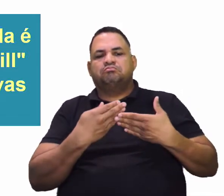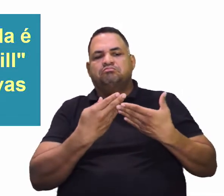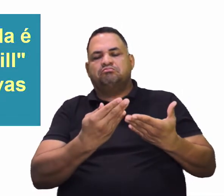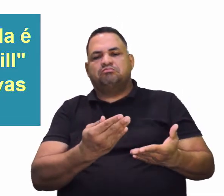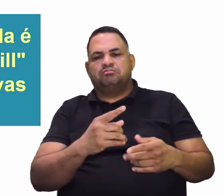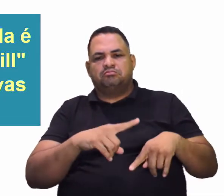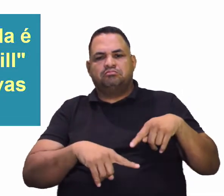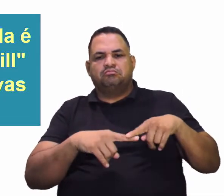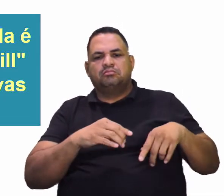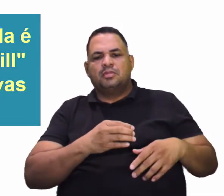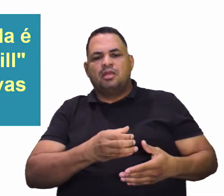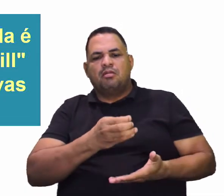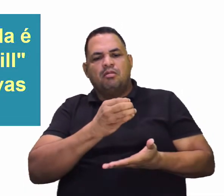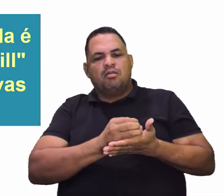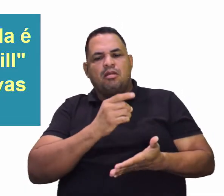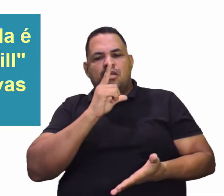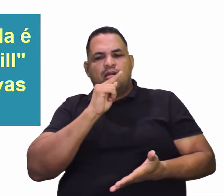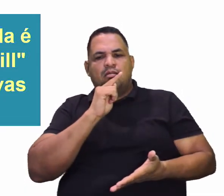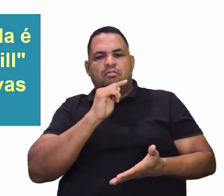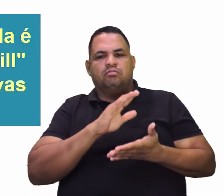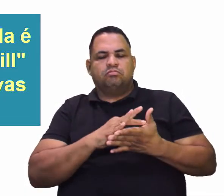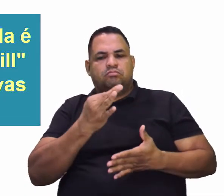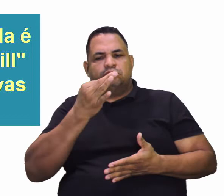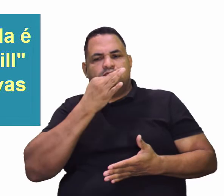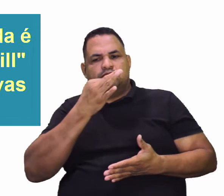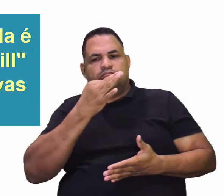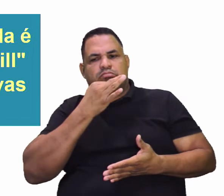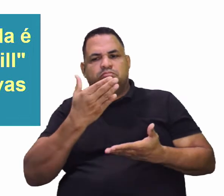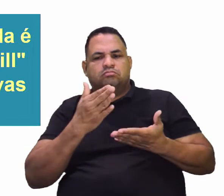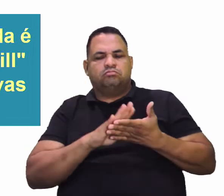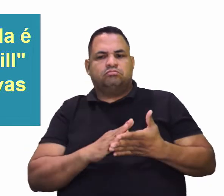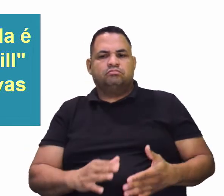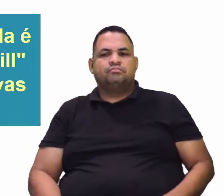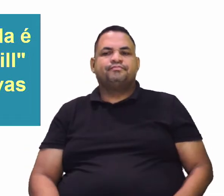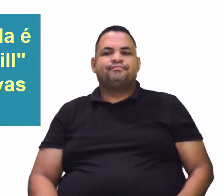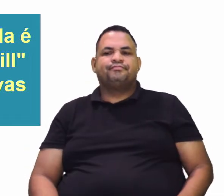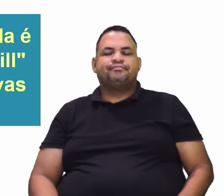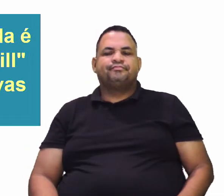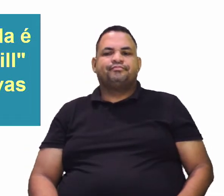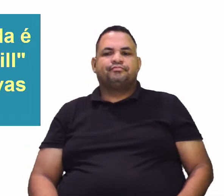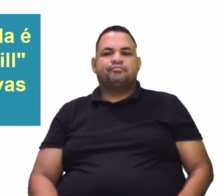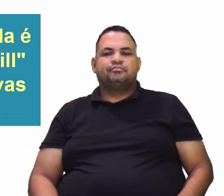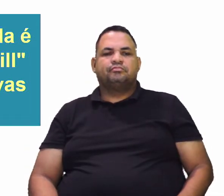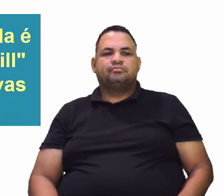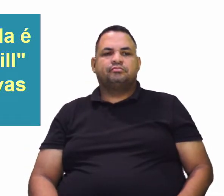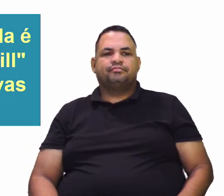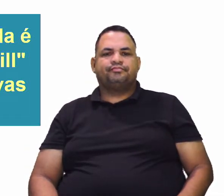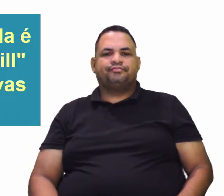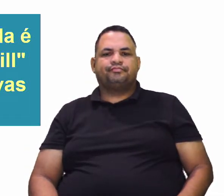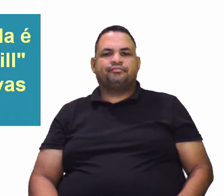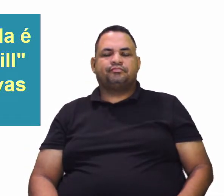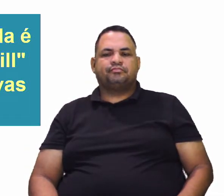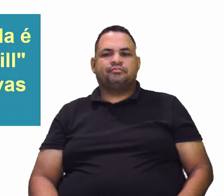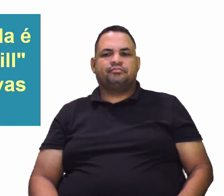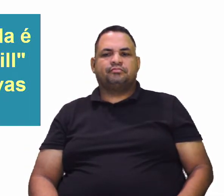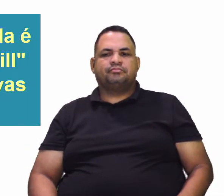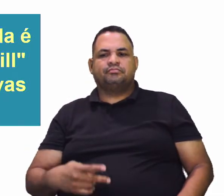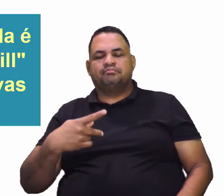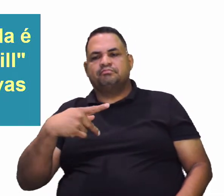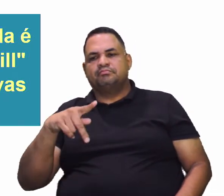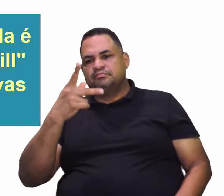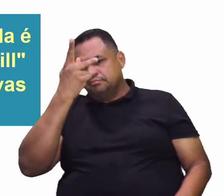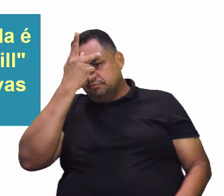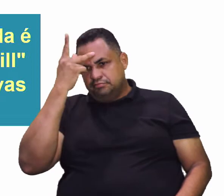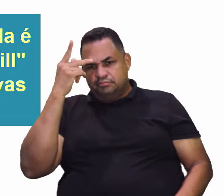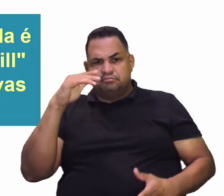alguma coisa para você, um copo de água, ou uma sugestão, sabe assim? Qualquer sugestão para uma